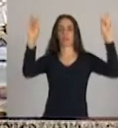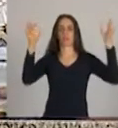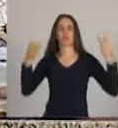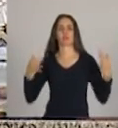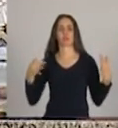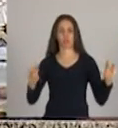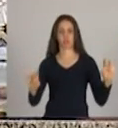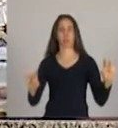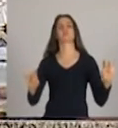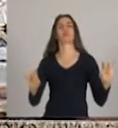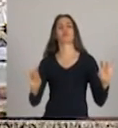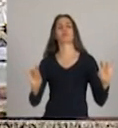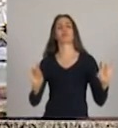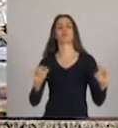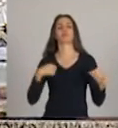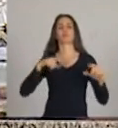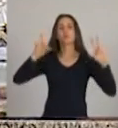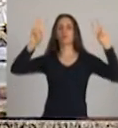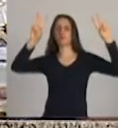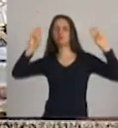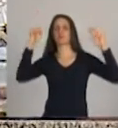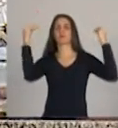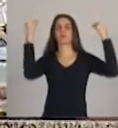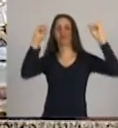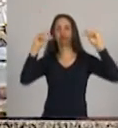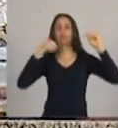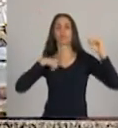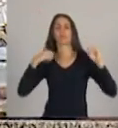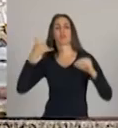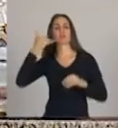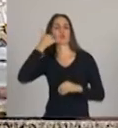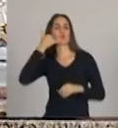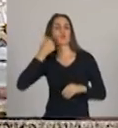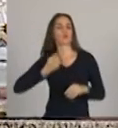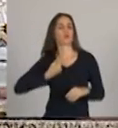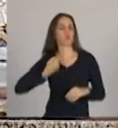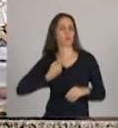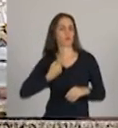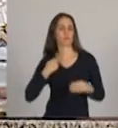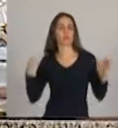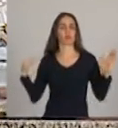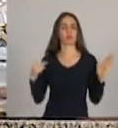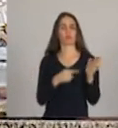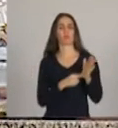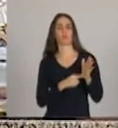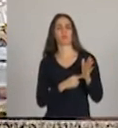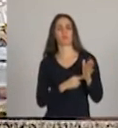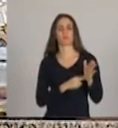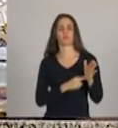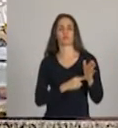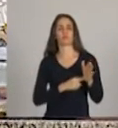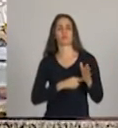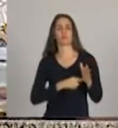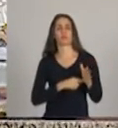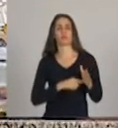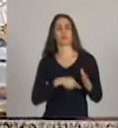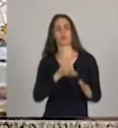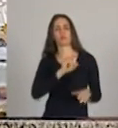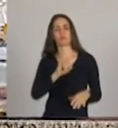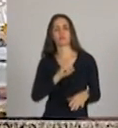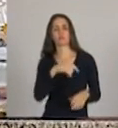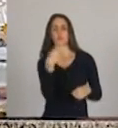de cartaz com telefones para denúncias de maus tratos contra animais, nos locais e na